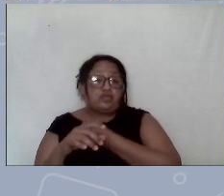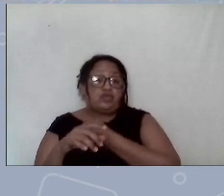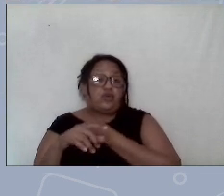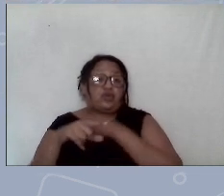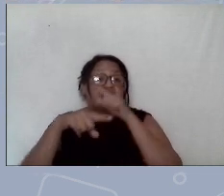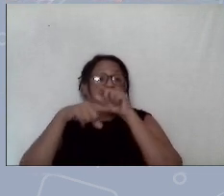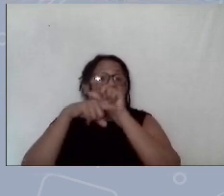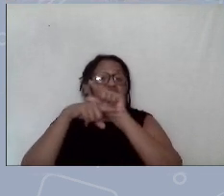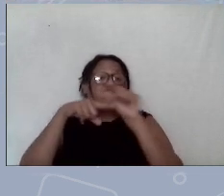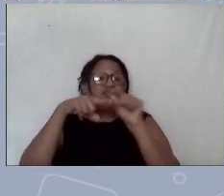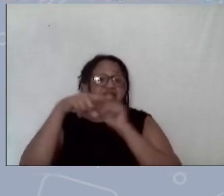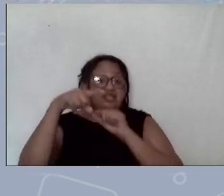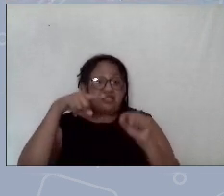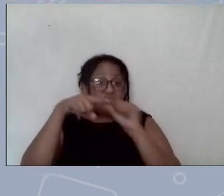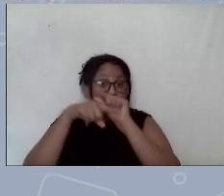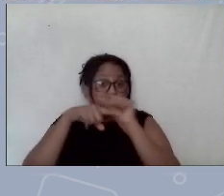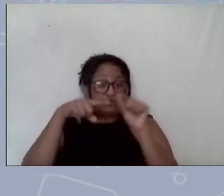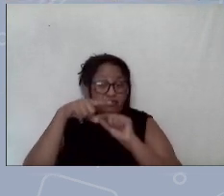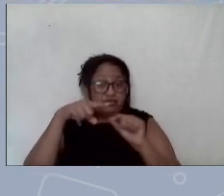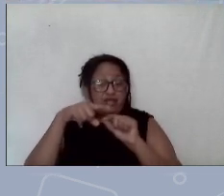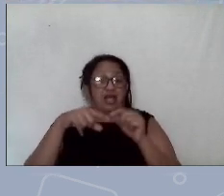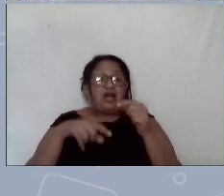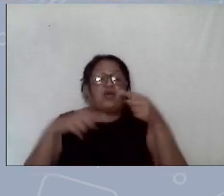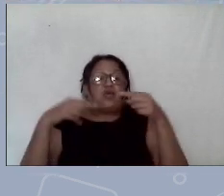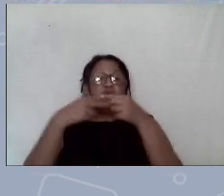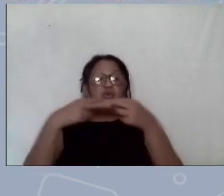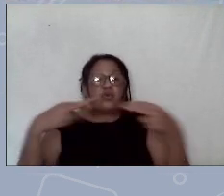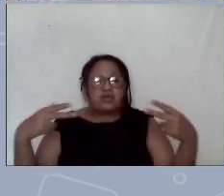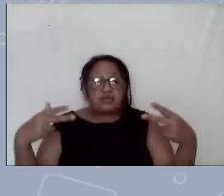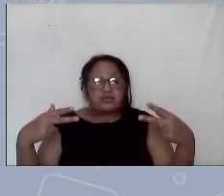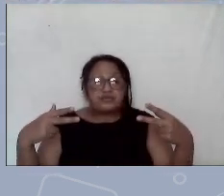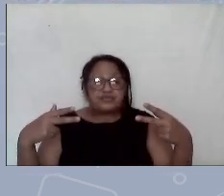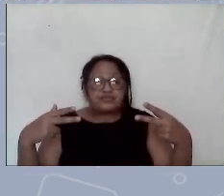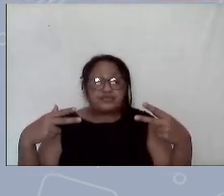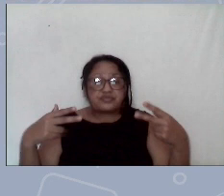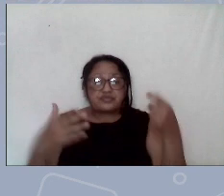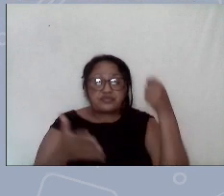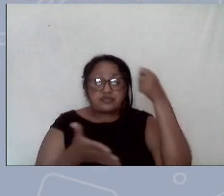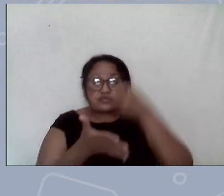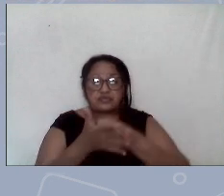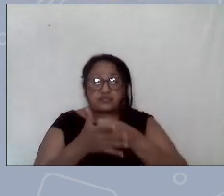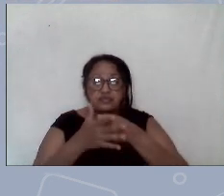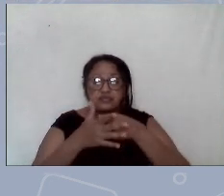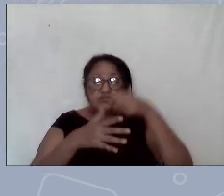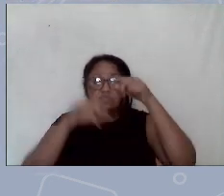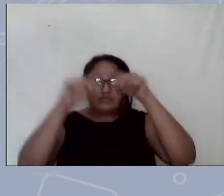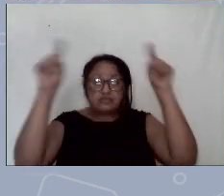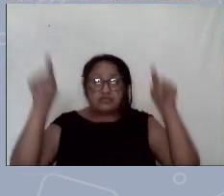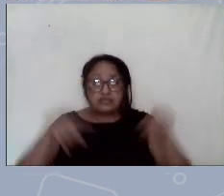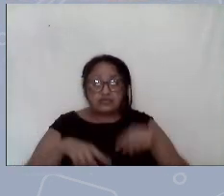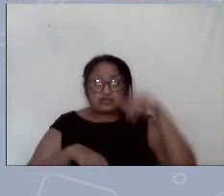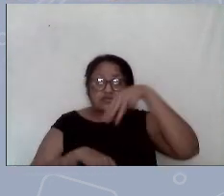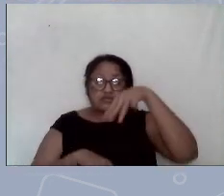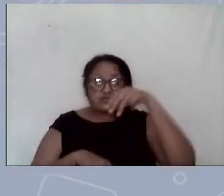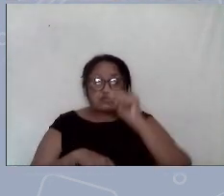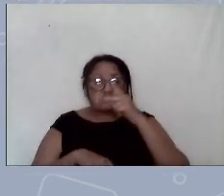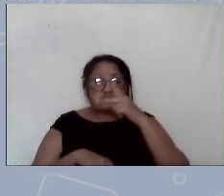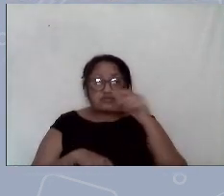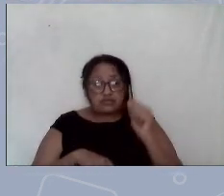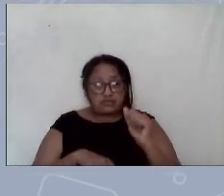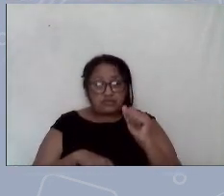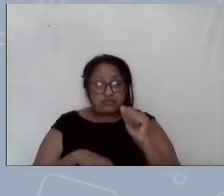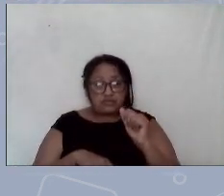pergunta o elemento gráfico obrigatório do mapa descrito pelo autor faltou uma vírgula é